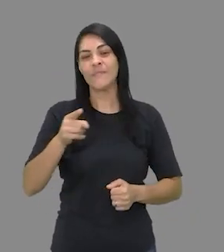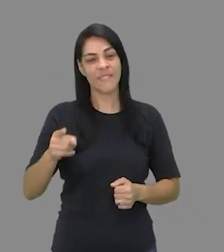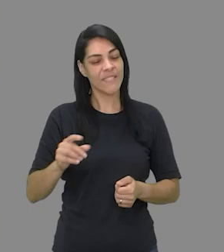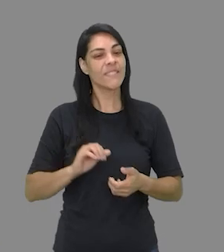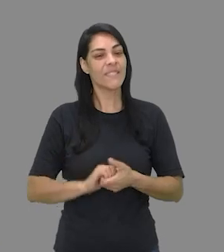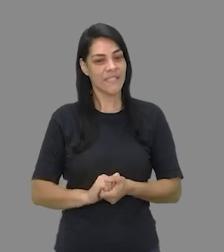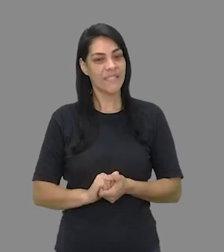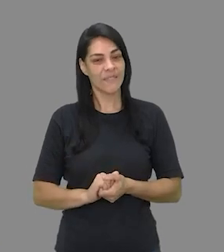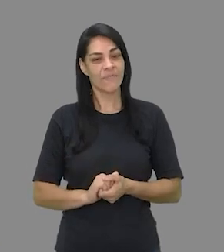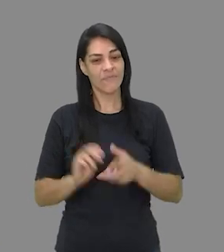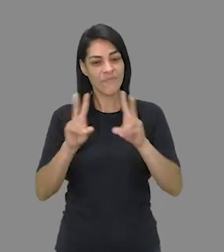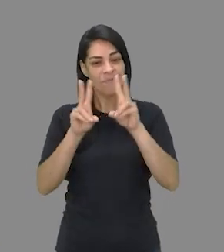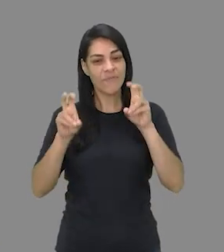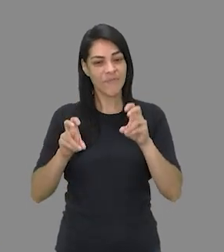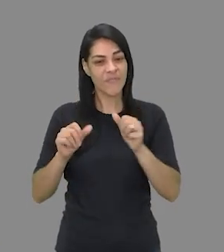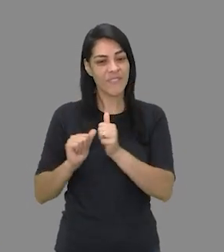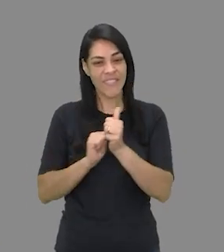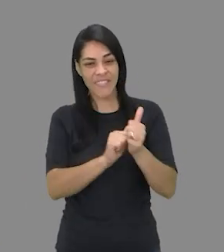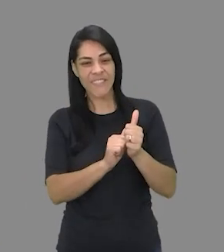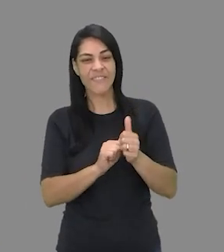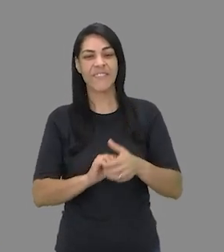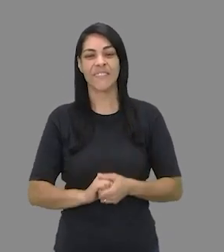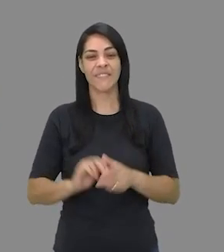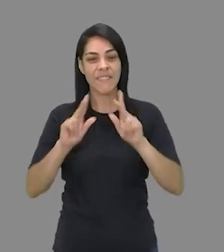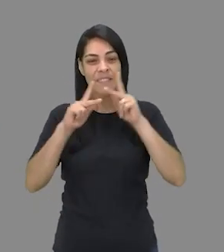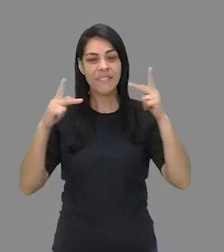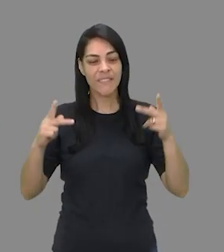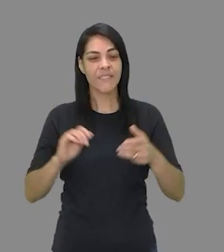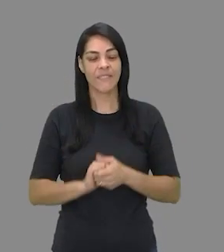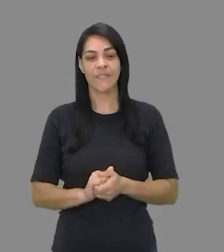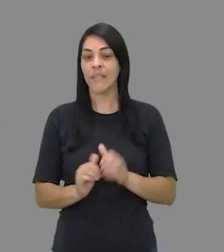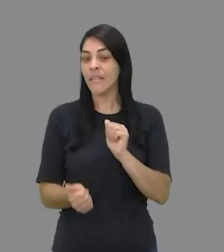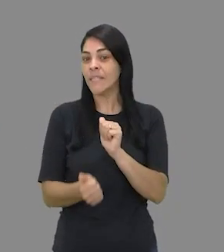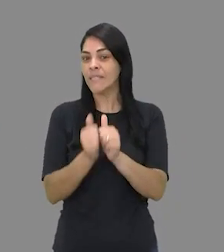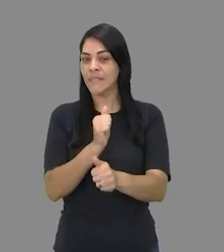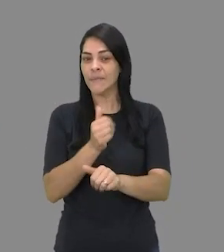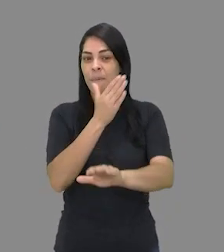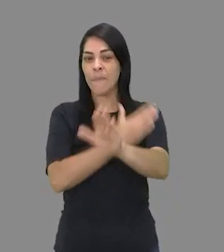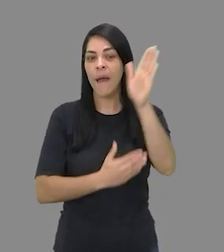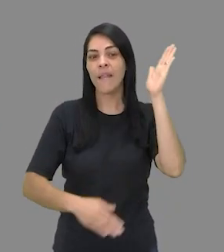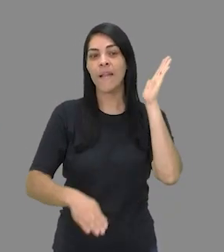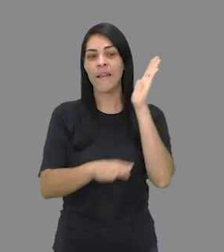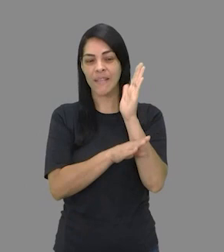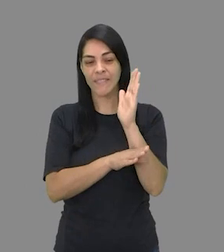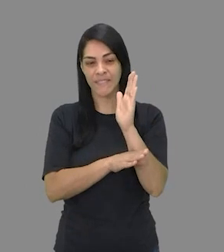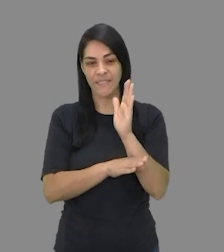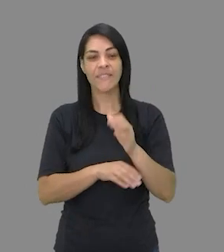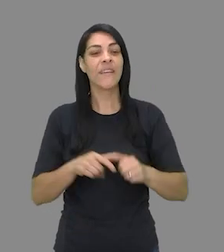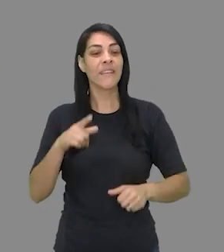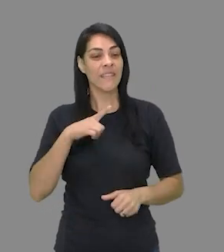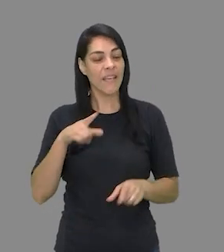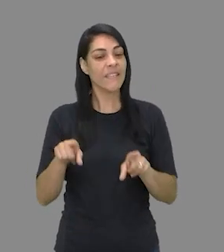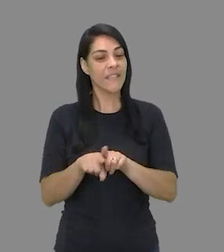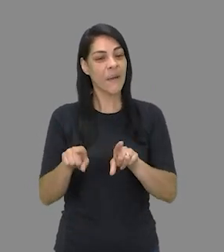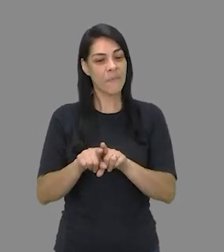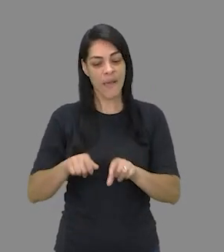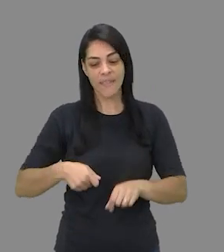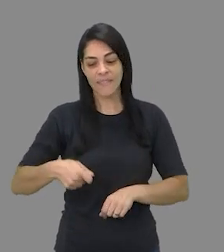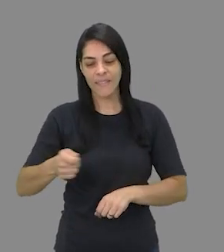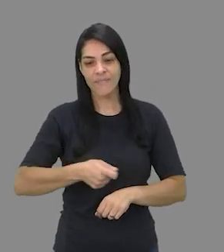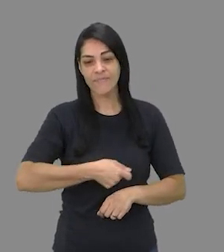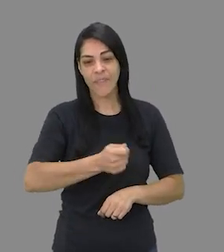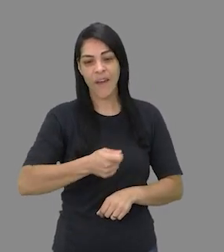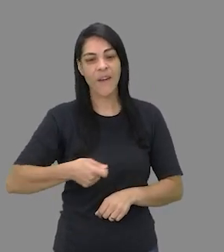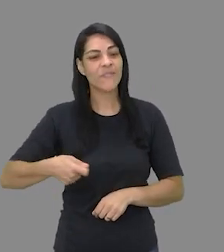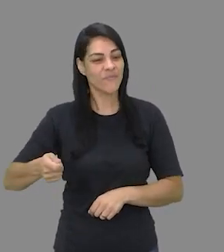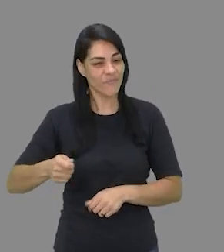é denominada, acompanhe comigo aí no slide, olha só, Esportes Paralímpicos, e aí eu trago o tênis de mesa.